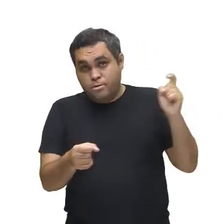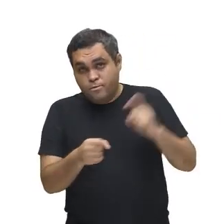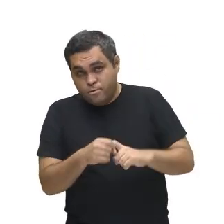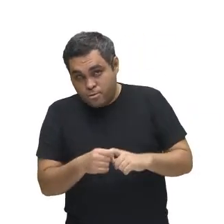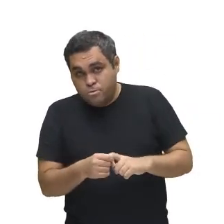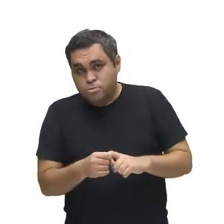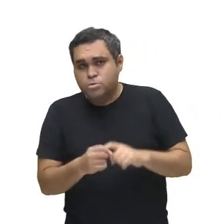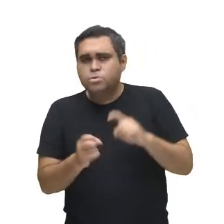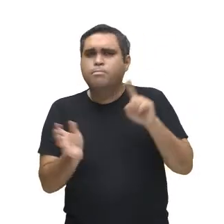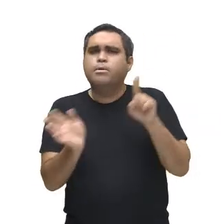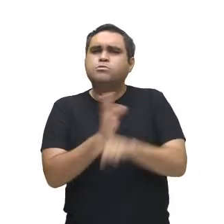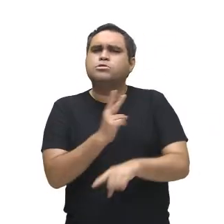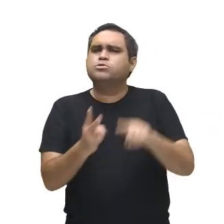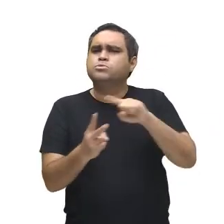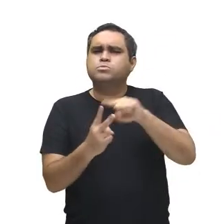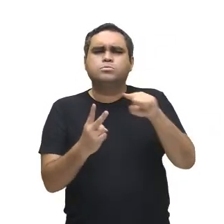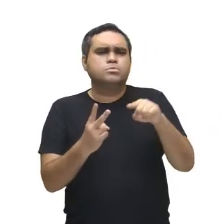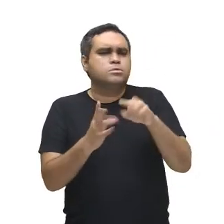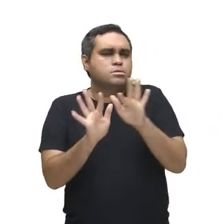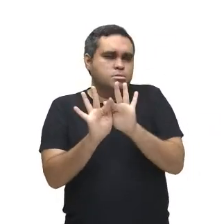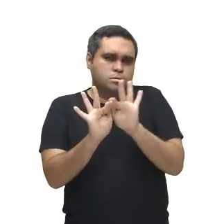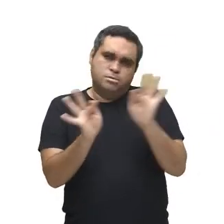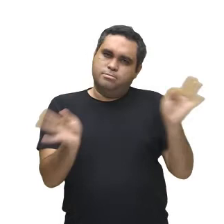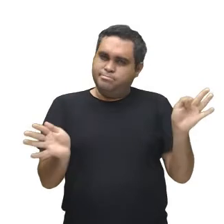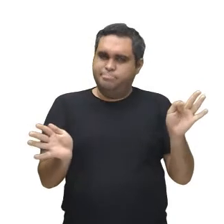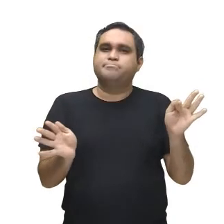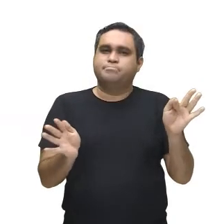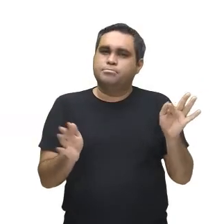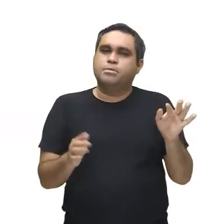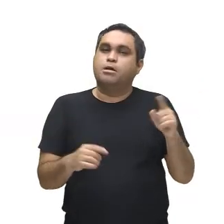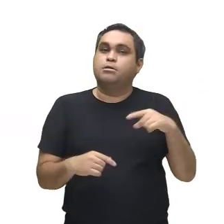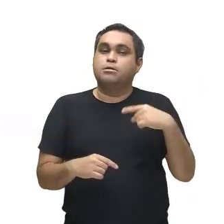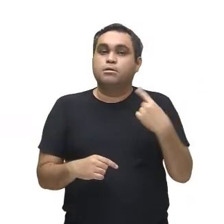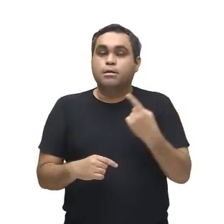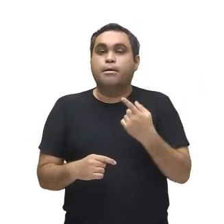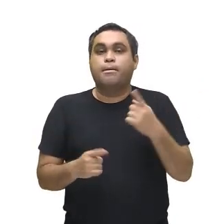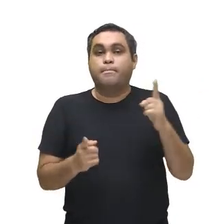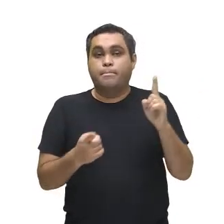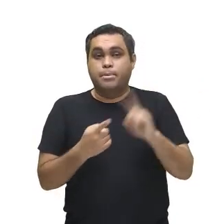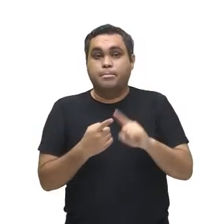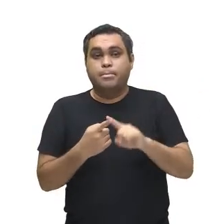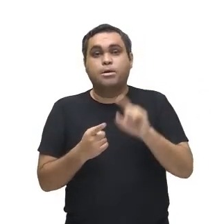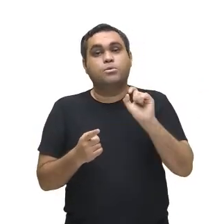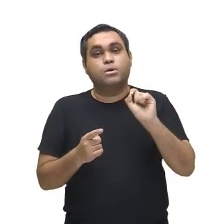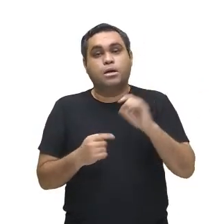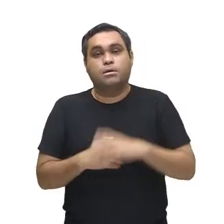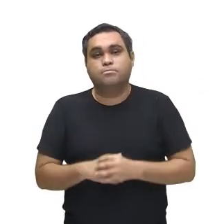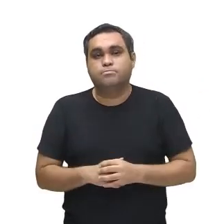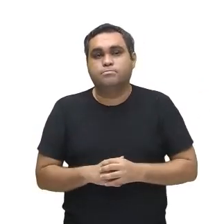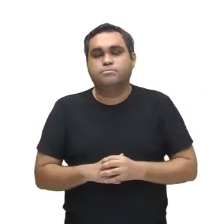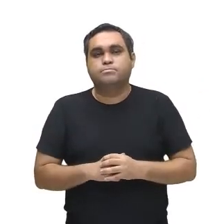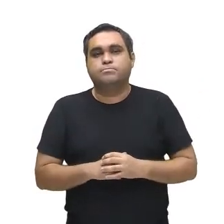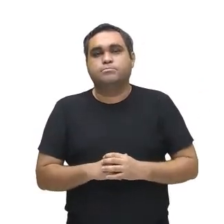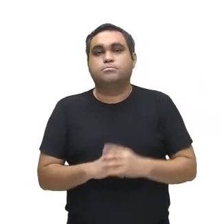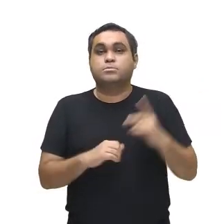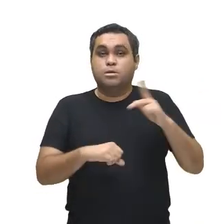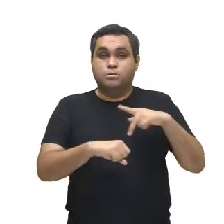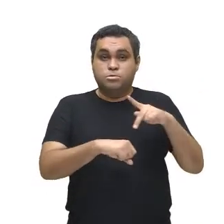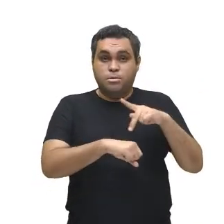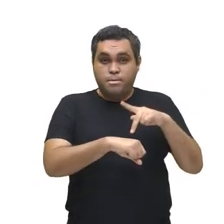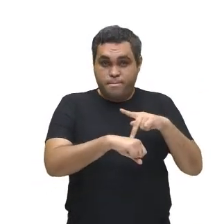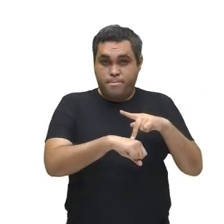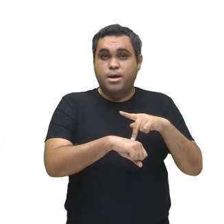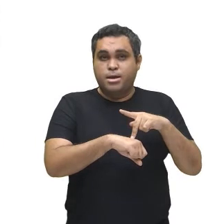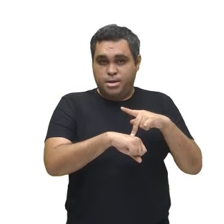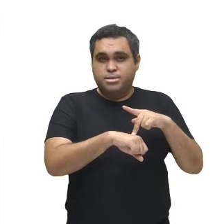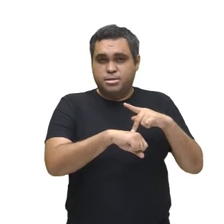duas pequenas questões que a gente vai trabalhar. A primeira delas diz o seguinte para a gente: os países envolvidos na Primeira